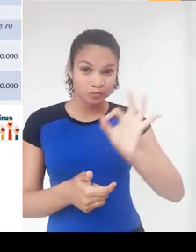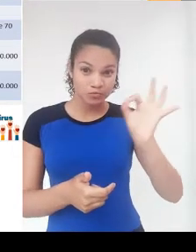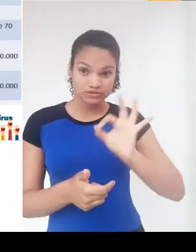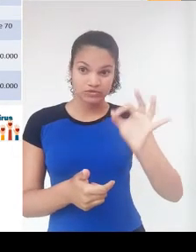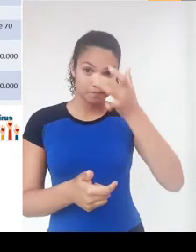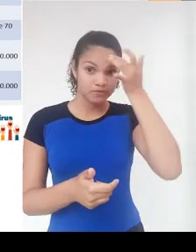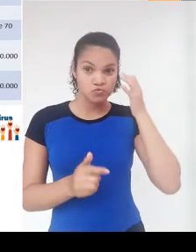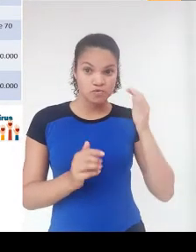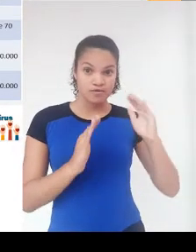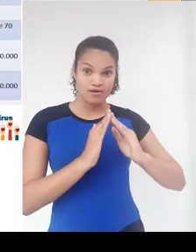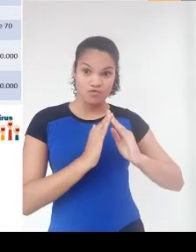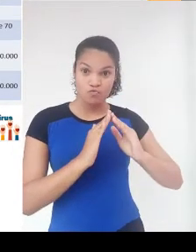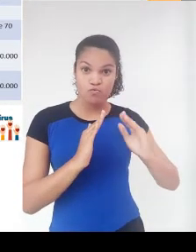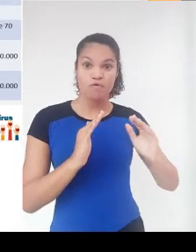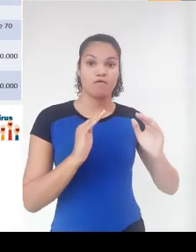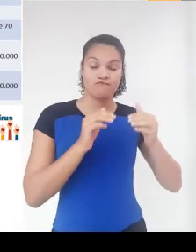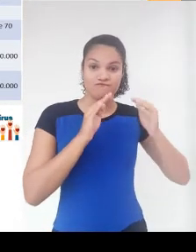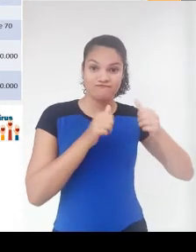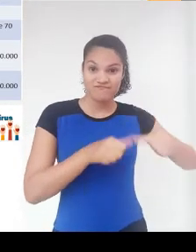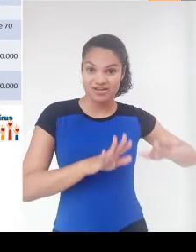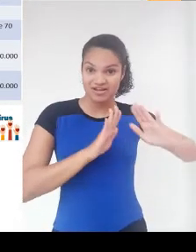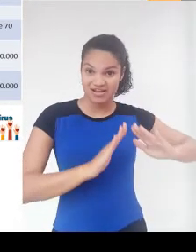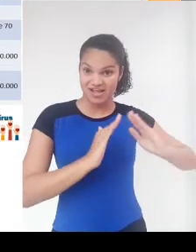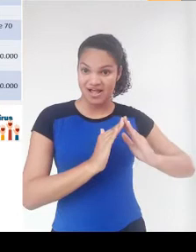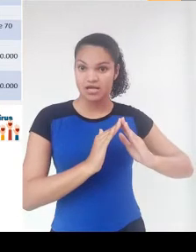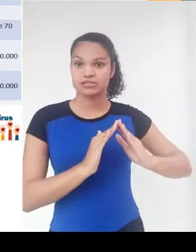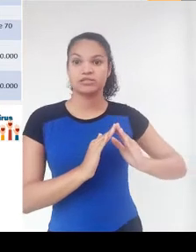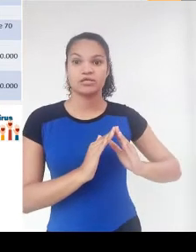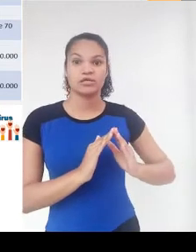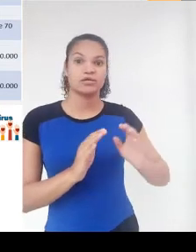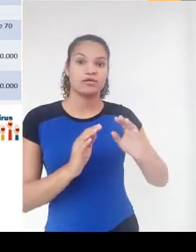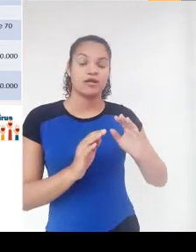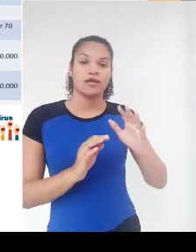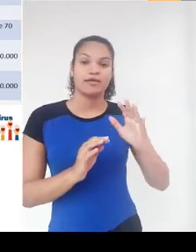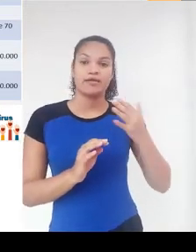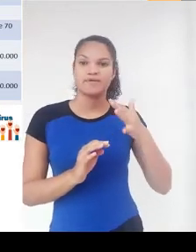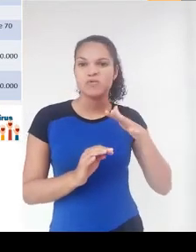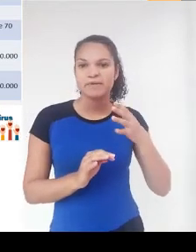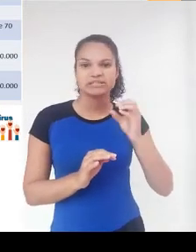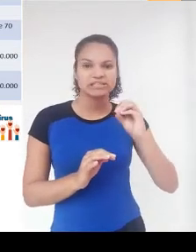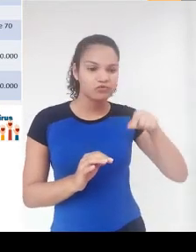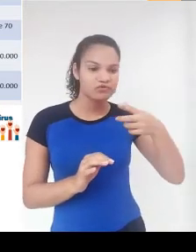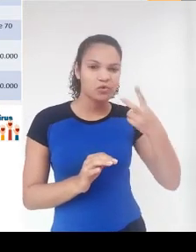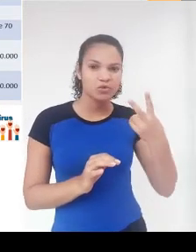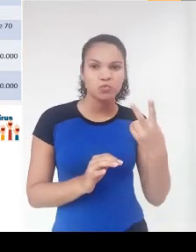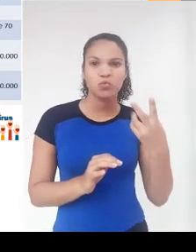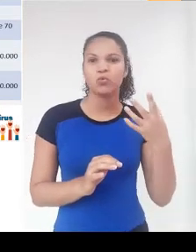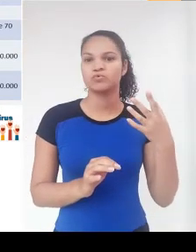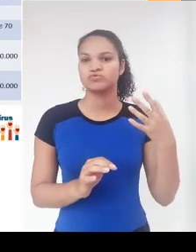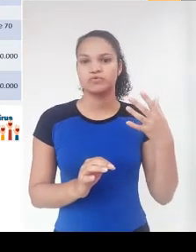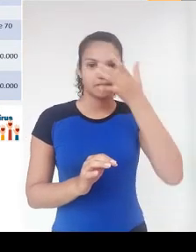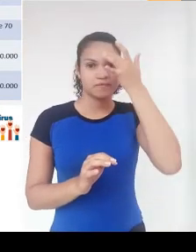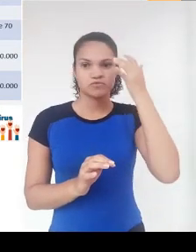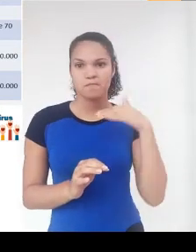quarentena, considerando uma taxa de mortalidade de 0,2 mortes por 100 mil habitantes por semana,